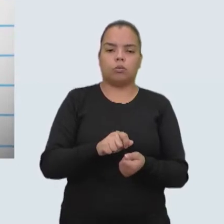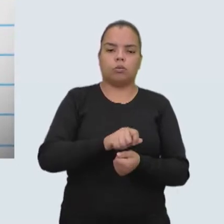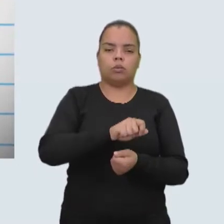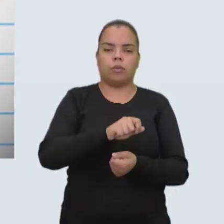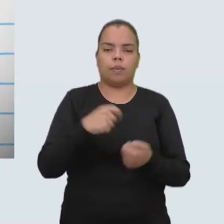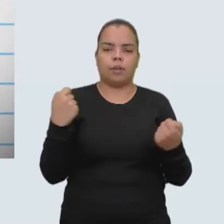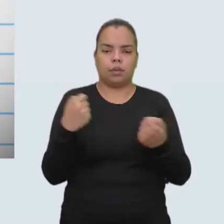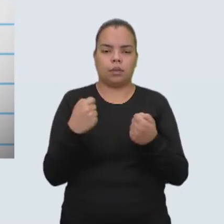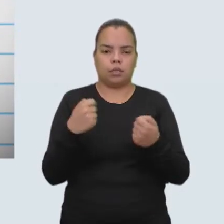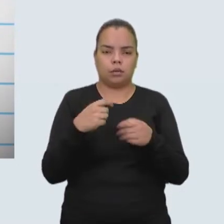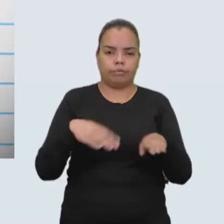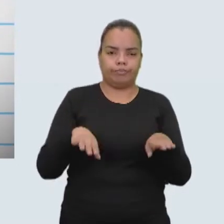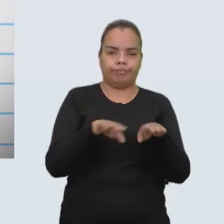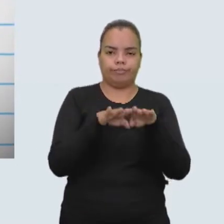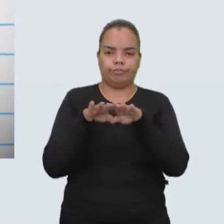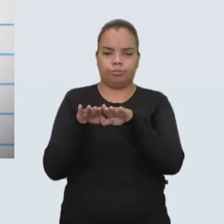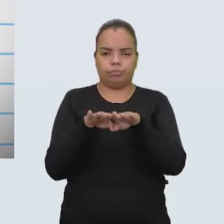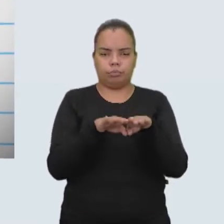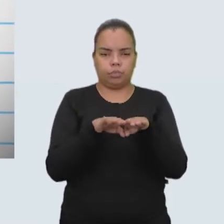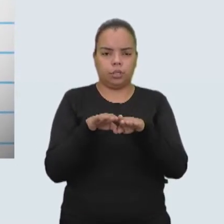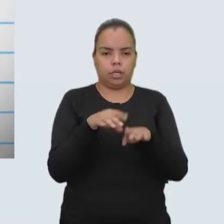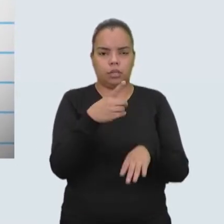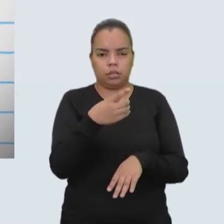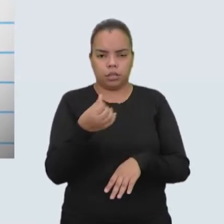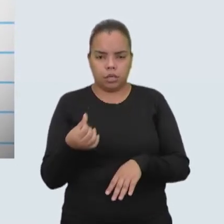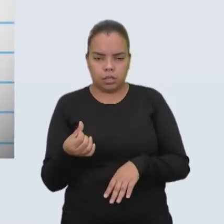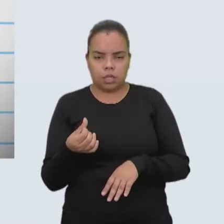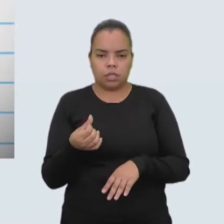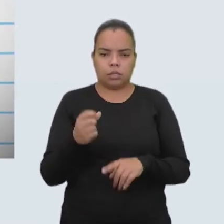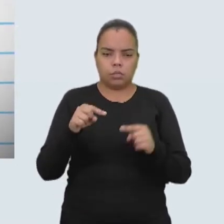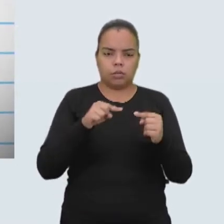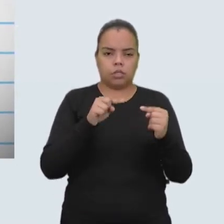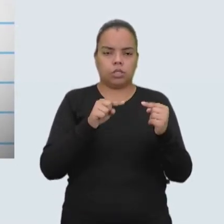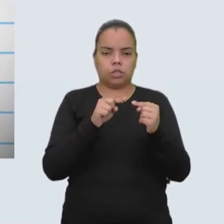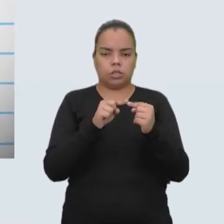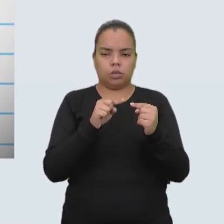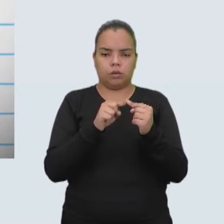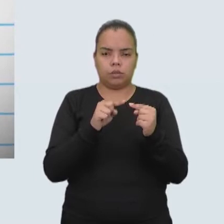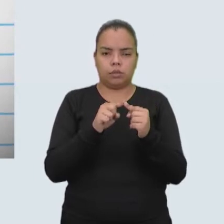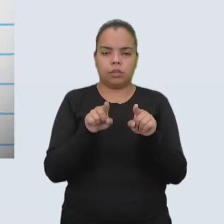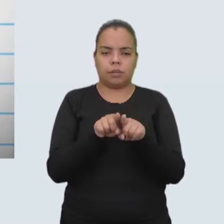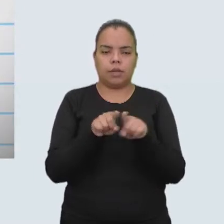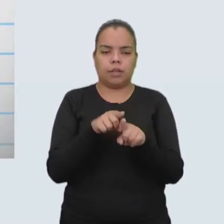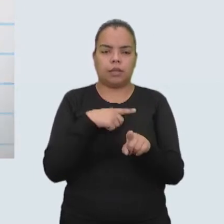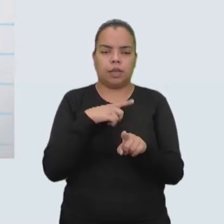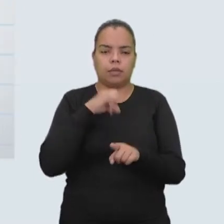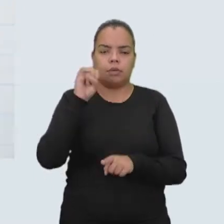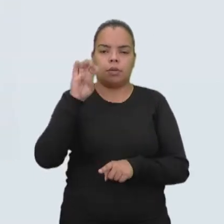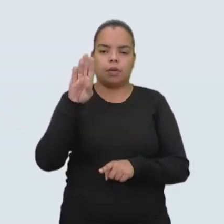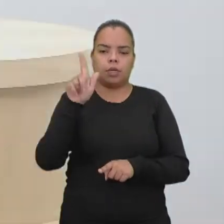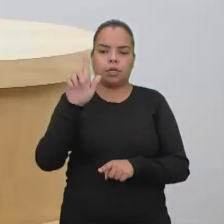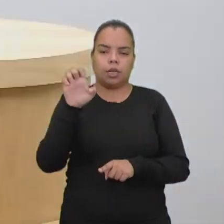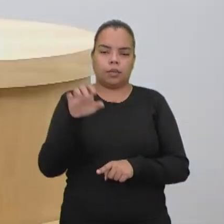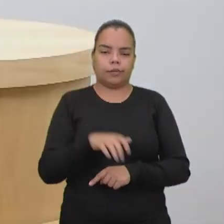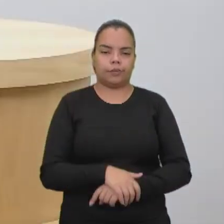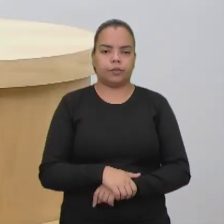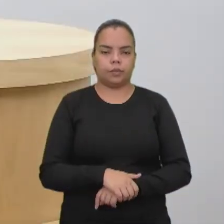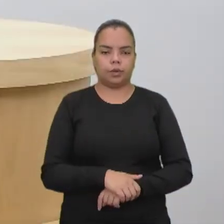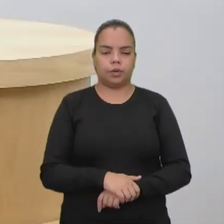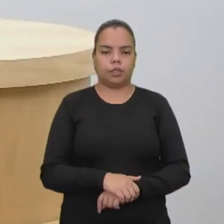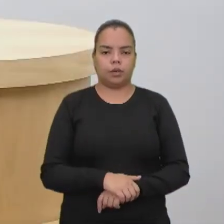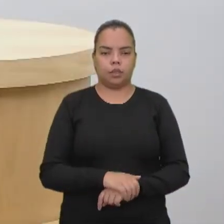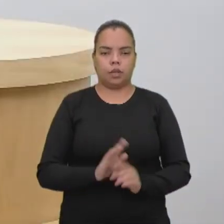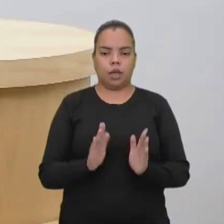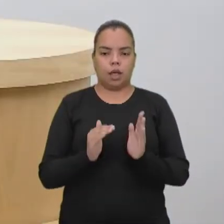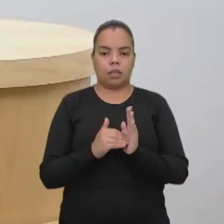sinfonia completa com os outros 16 objetivos você também confere em nosso canal. Até a próxima!